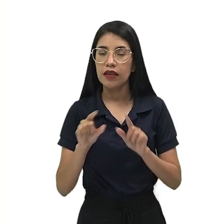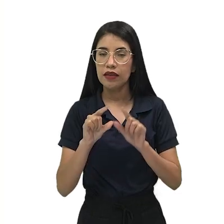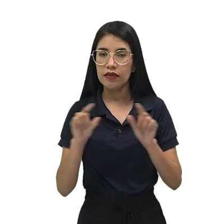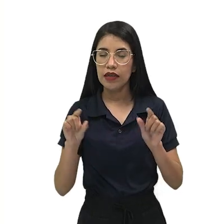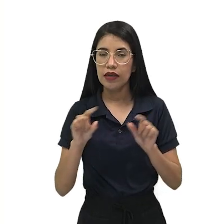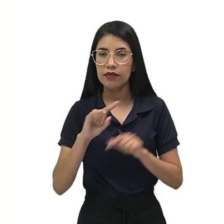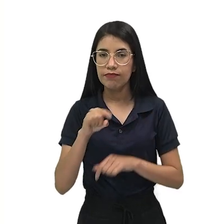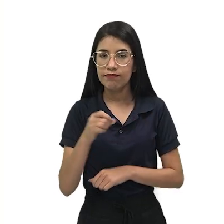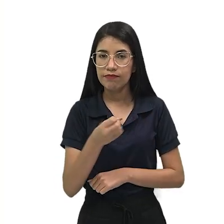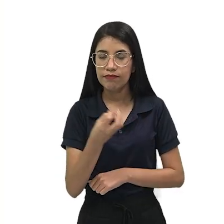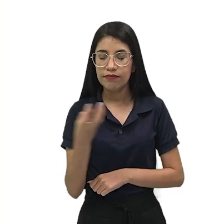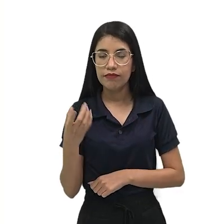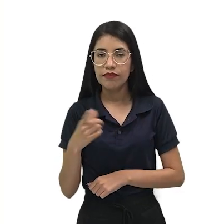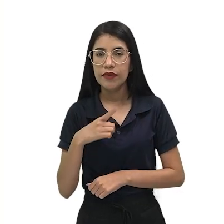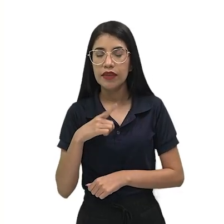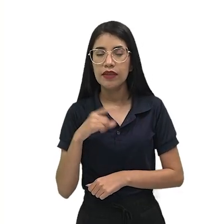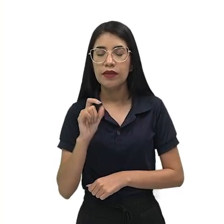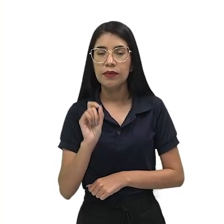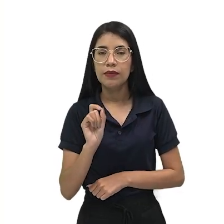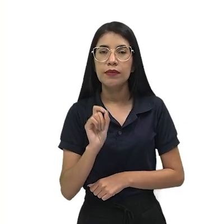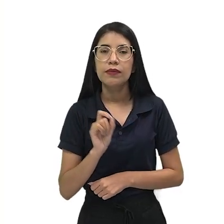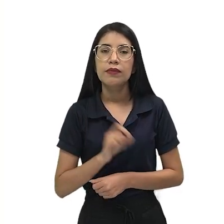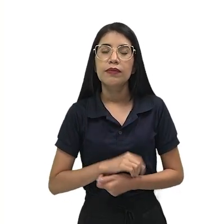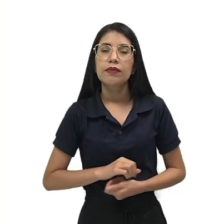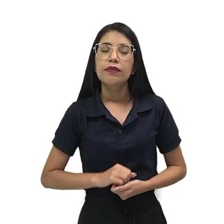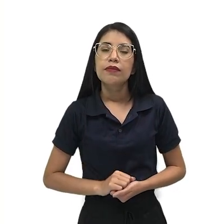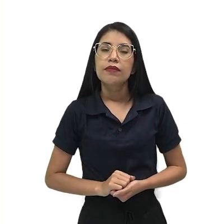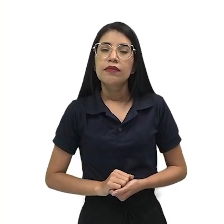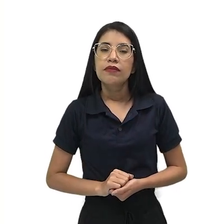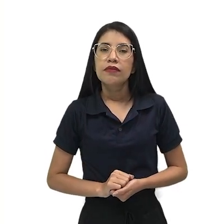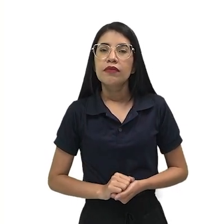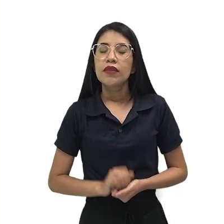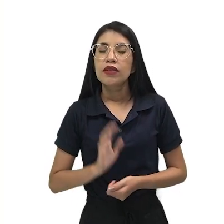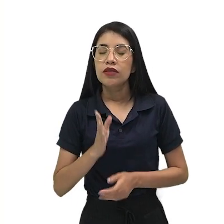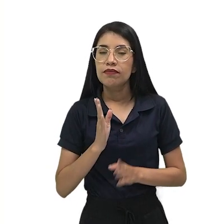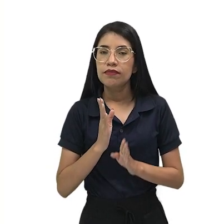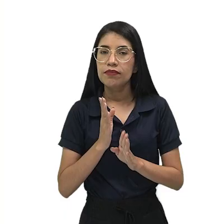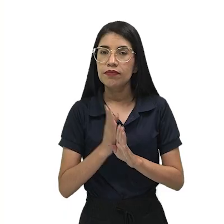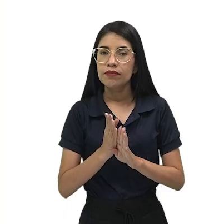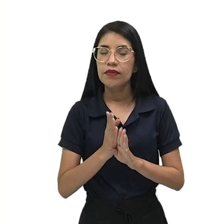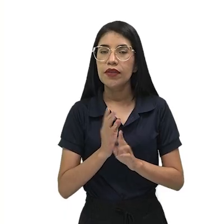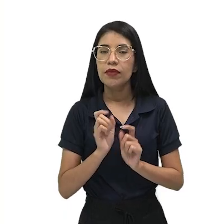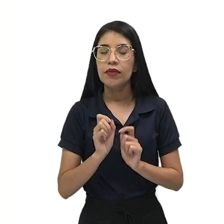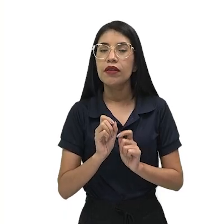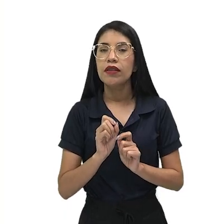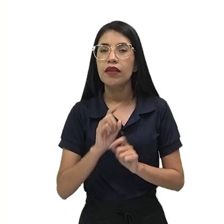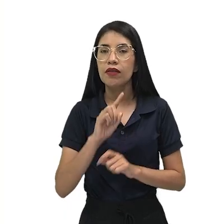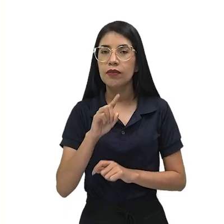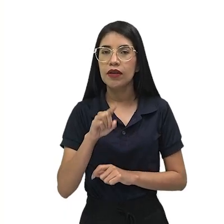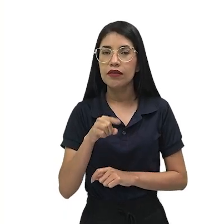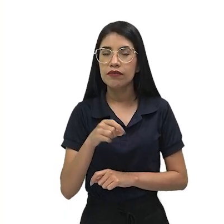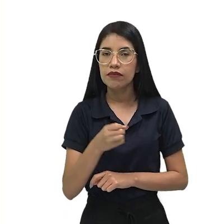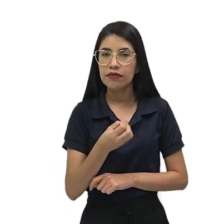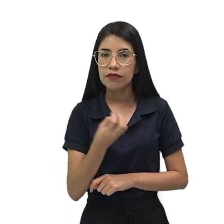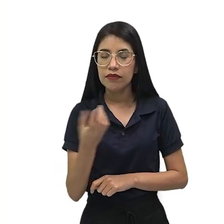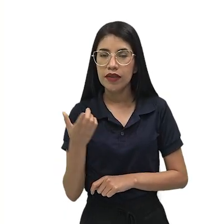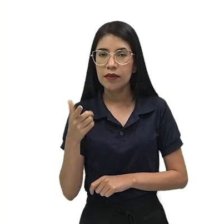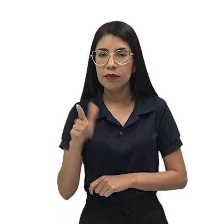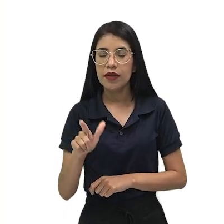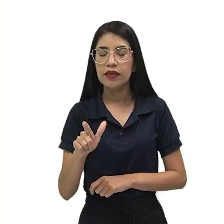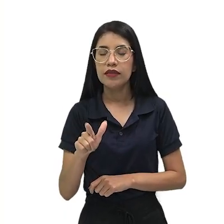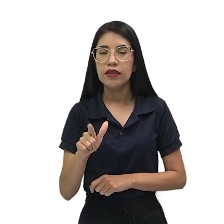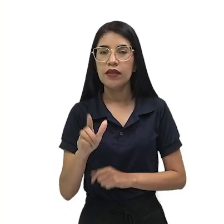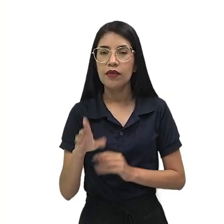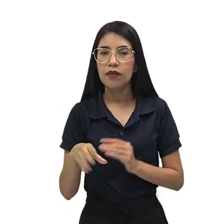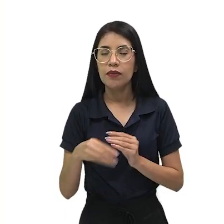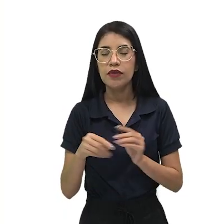vai entrar agora a questão, olha. Já detectamos que ela é uma dízima periódica composta, então ela tem o